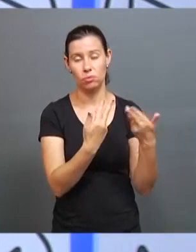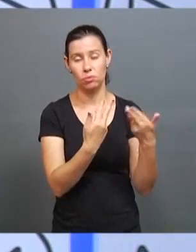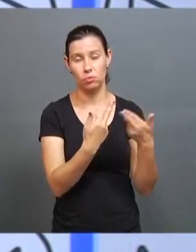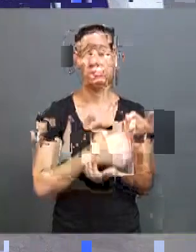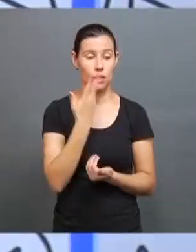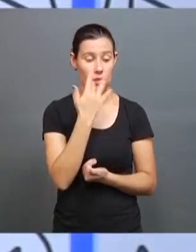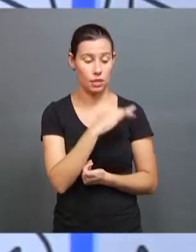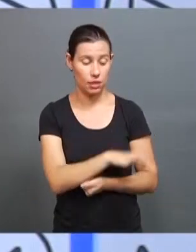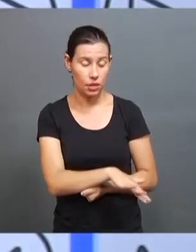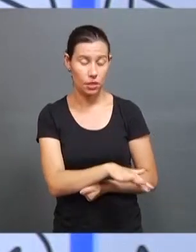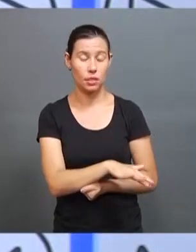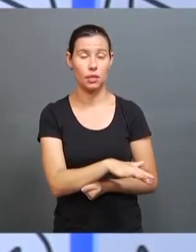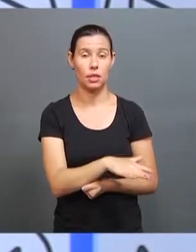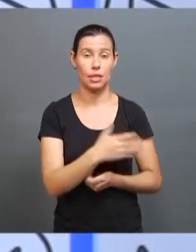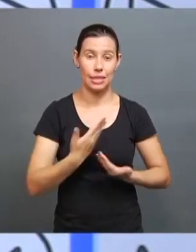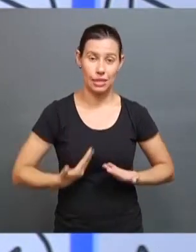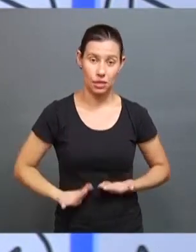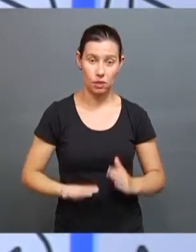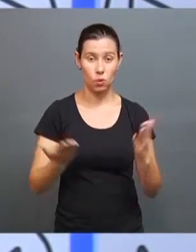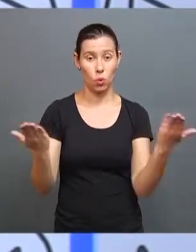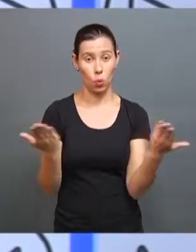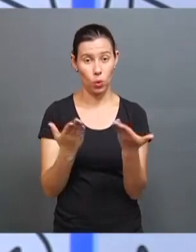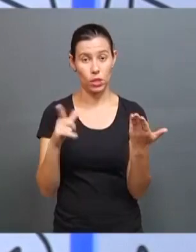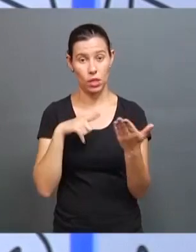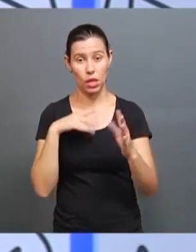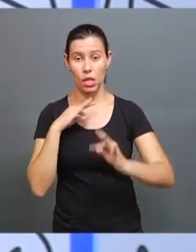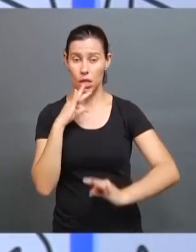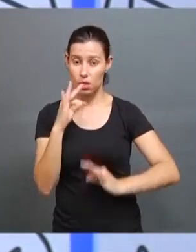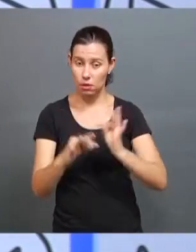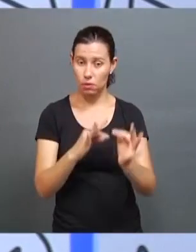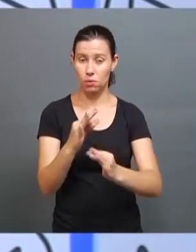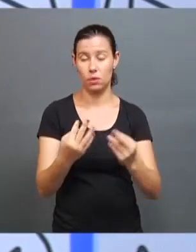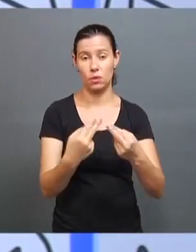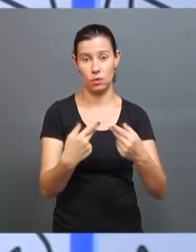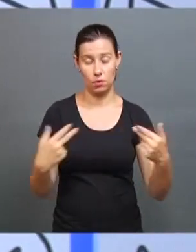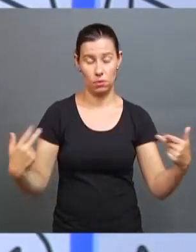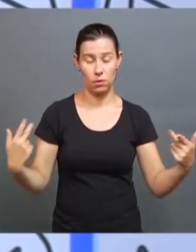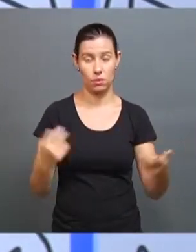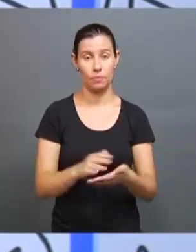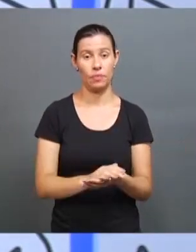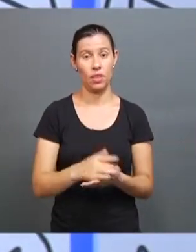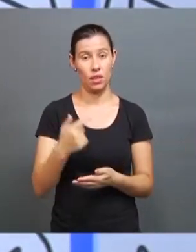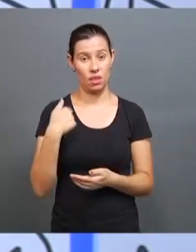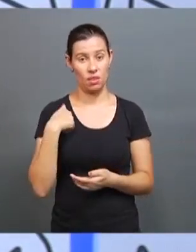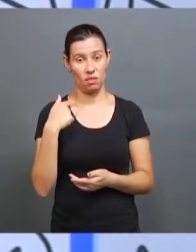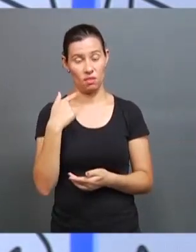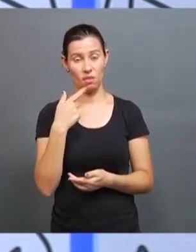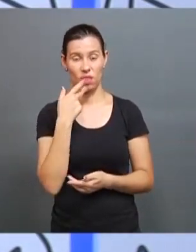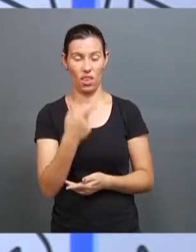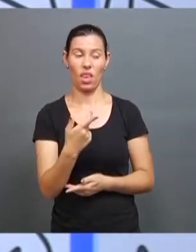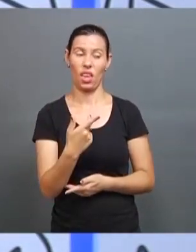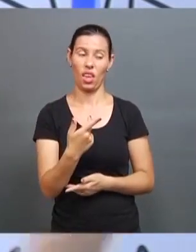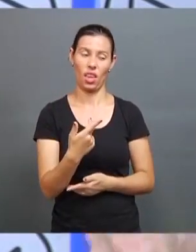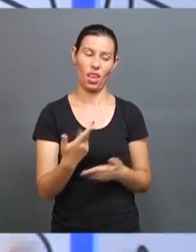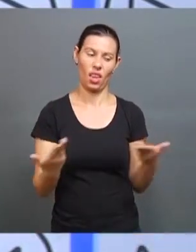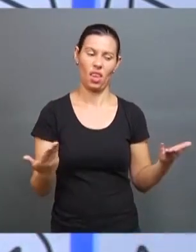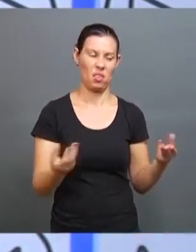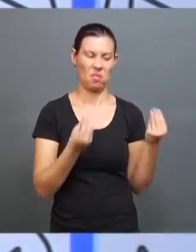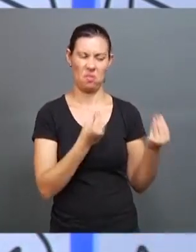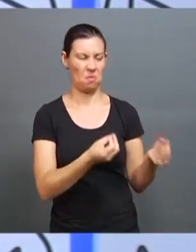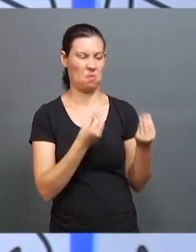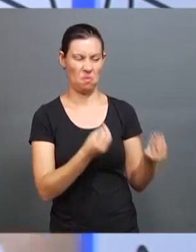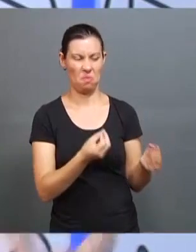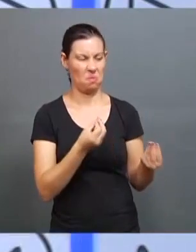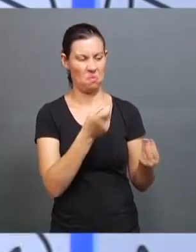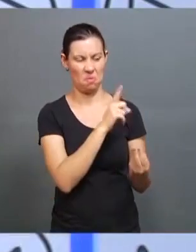essas crianças, elas já nasceram numa era digital, isso não tem como mudar. Eu não vou ser aquela chata, retrógrada e dizer